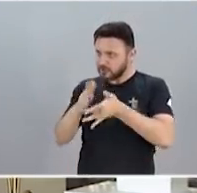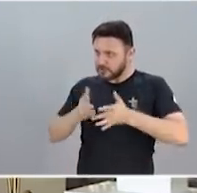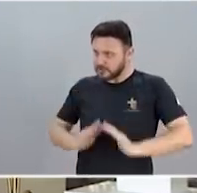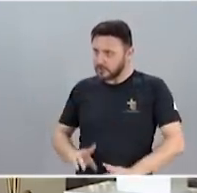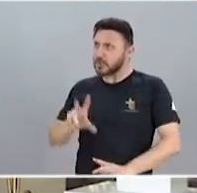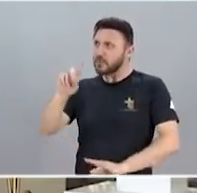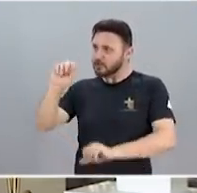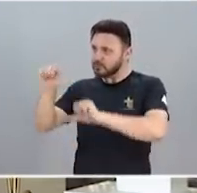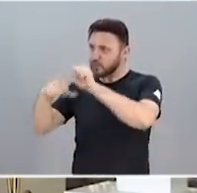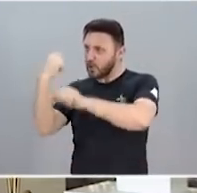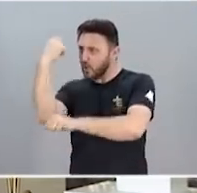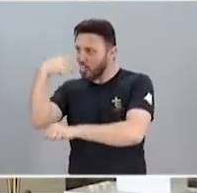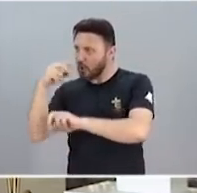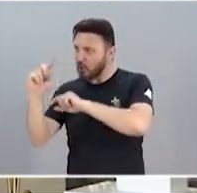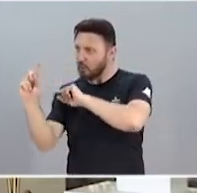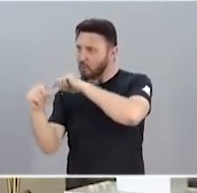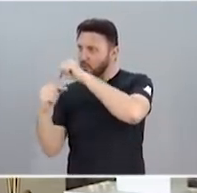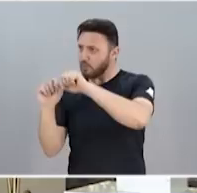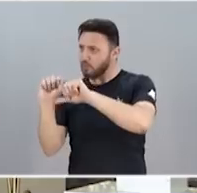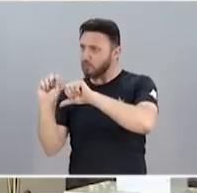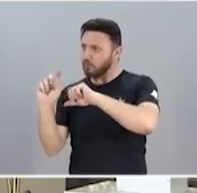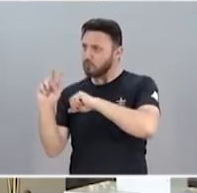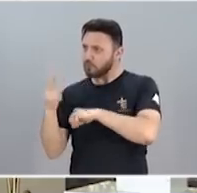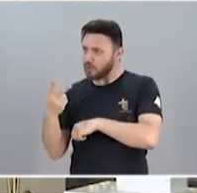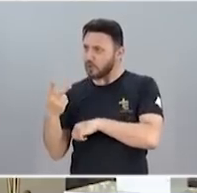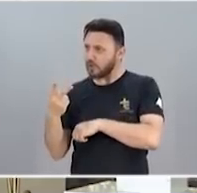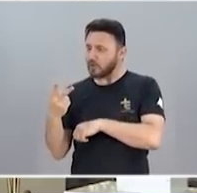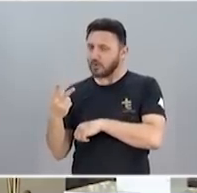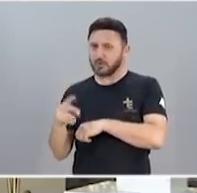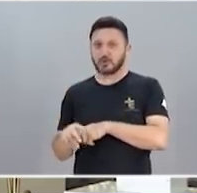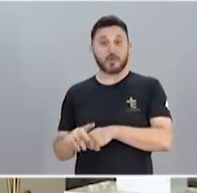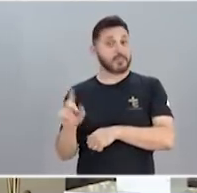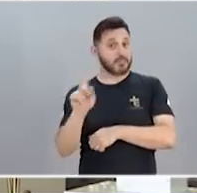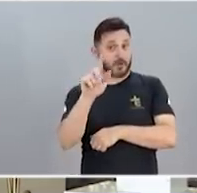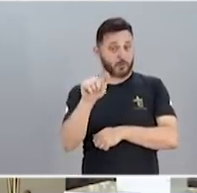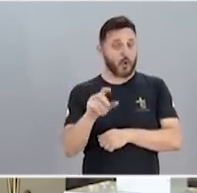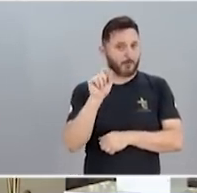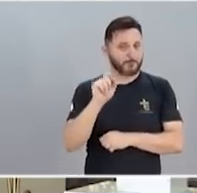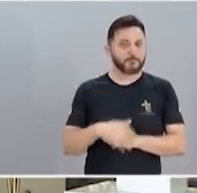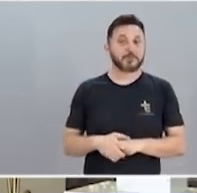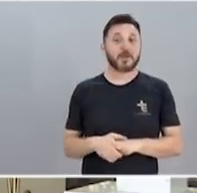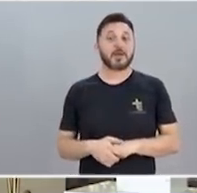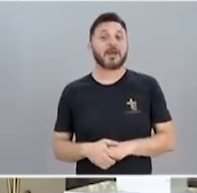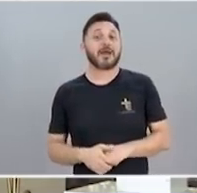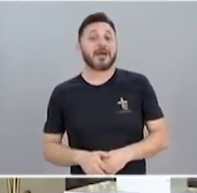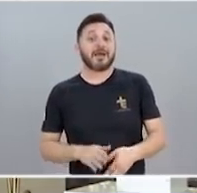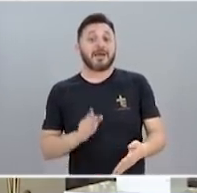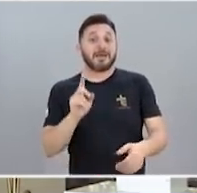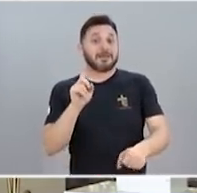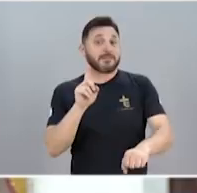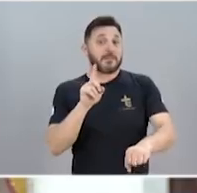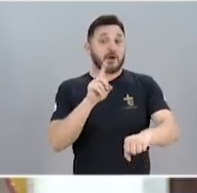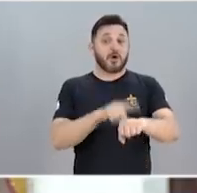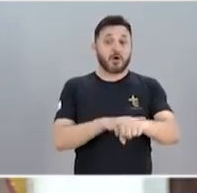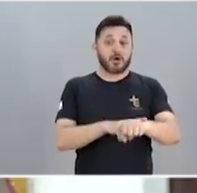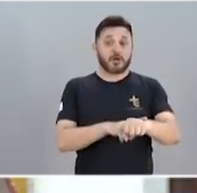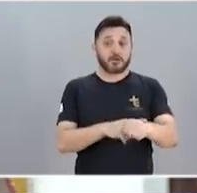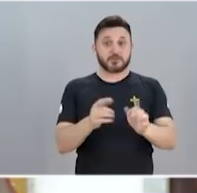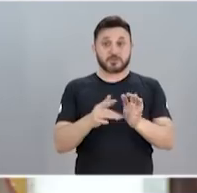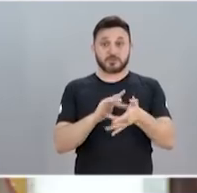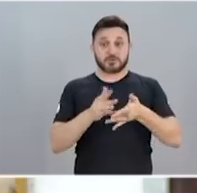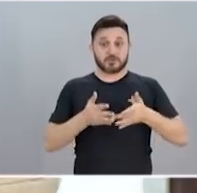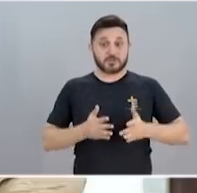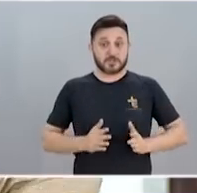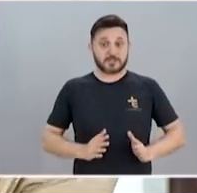Naquele momento, quando foi escrito a Sagrada Escritura, a limitação do ser humano